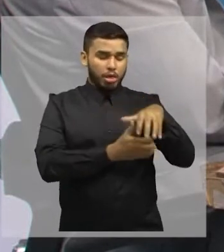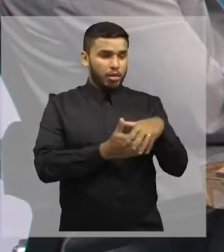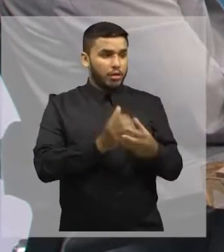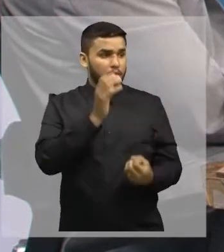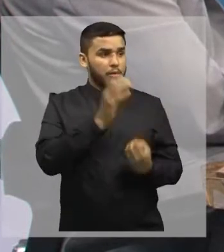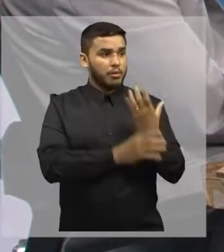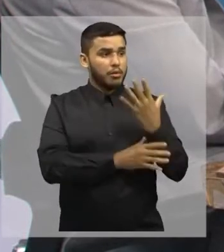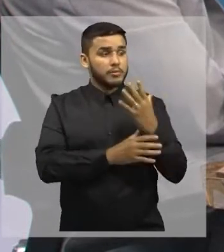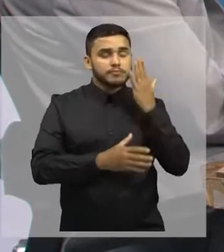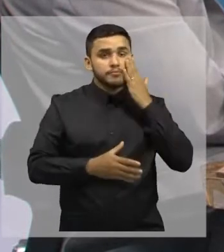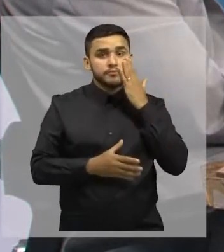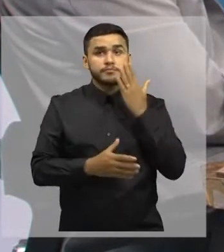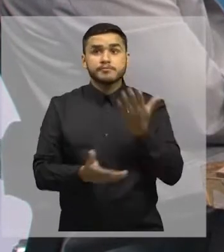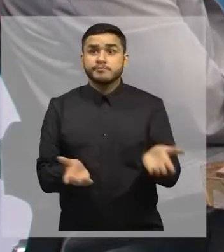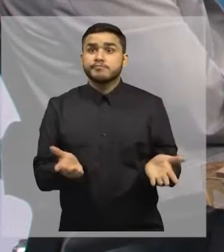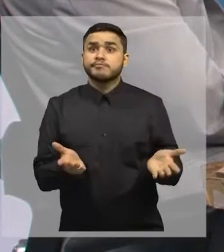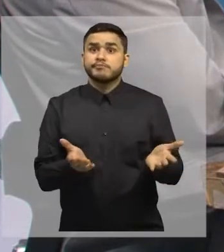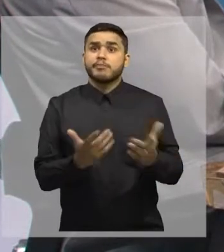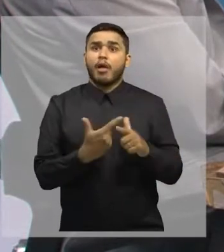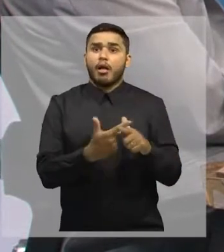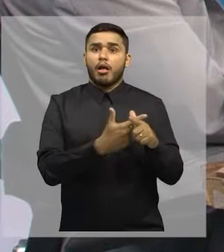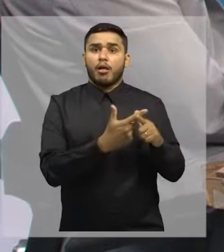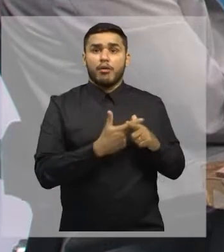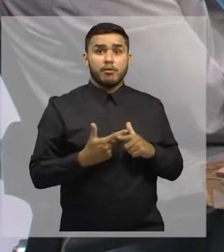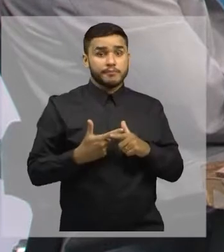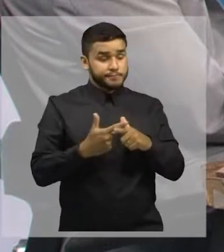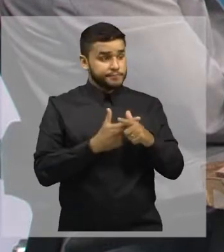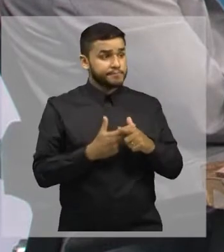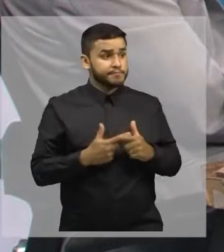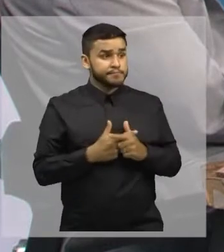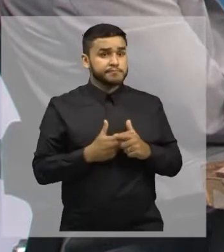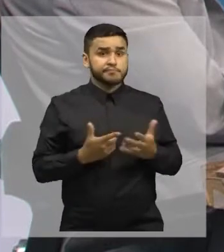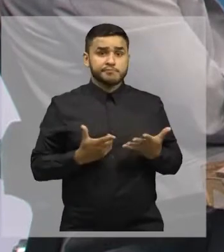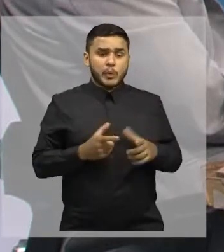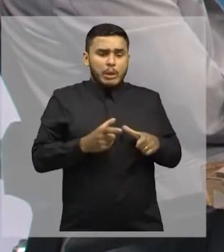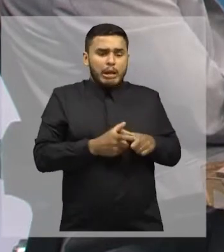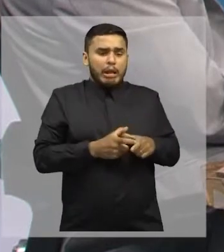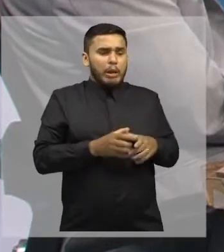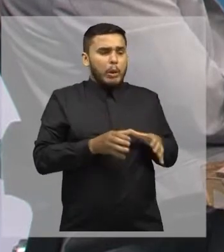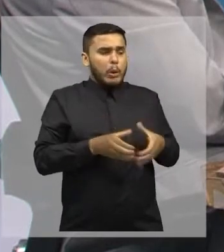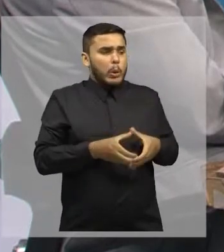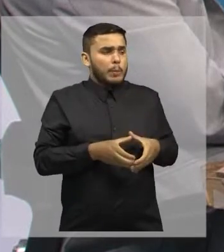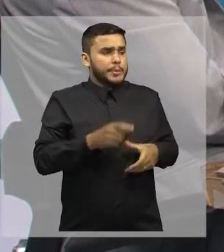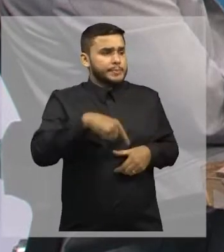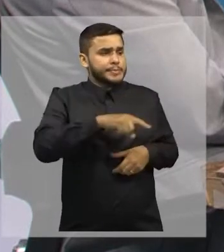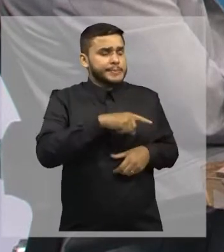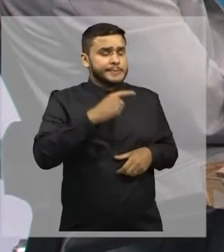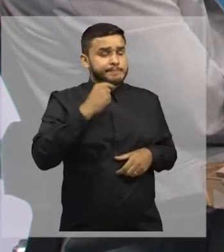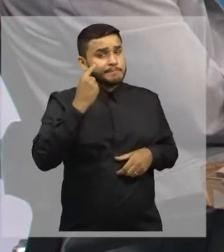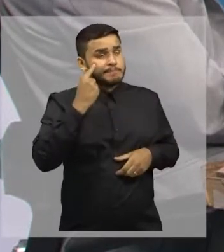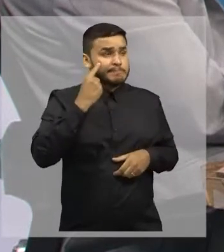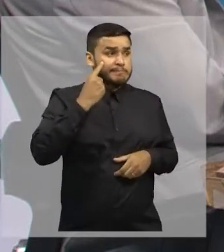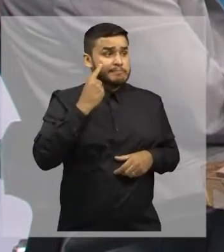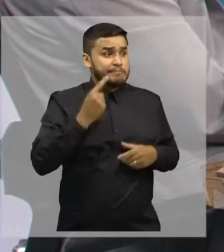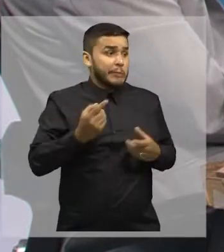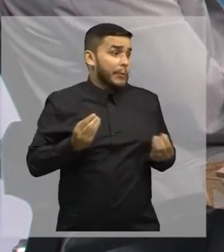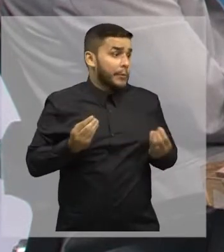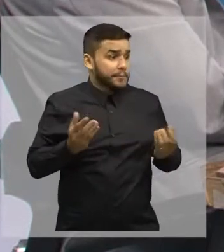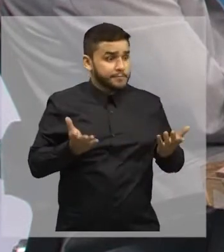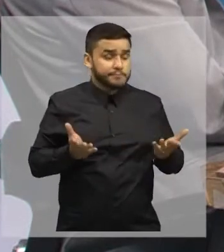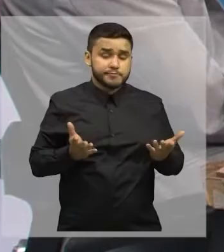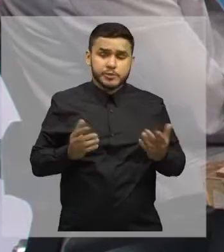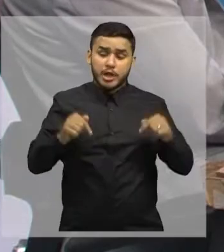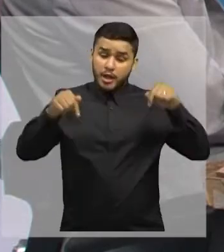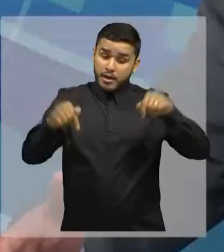termos de membros do seu partido. Né. Eu acredito que a gente vai ter, não só aqui para Fortaleza, né, mas